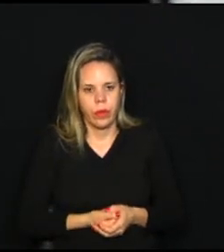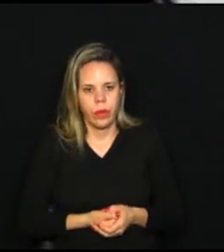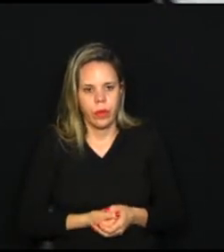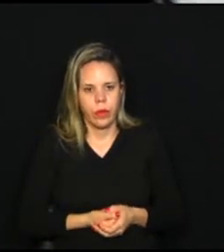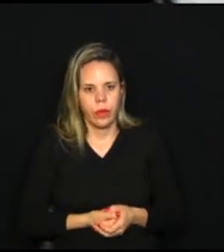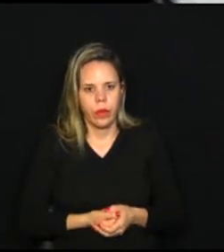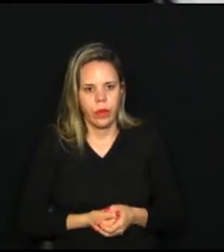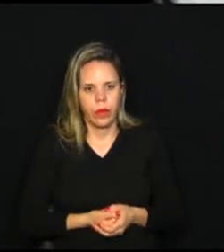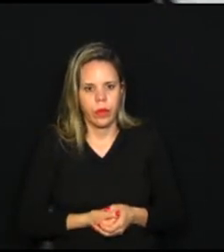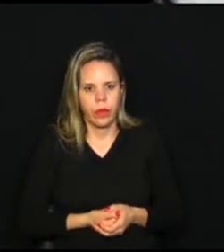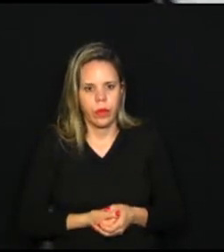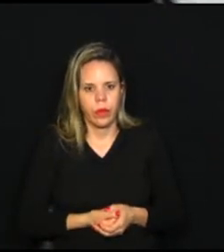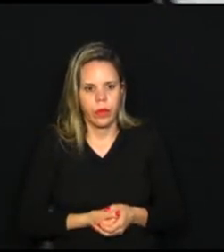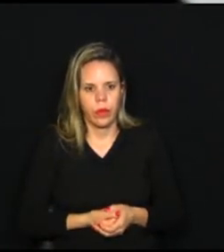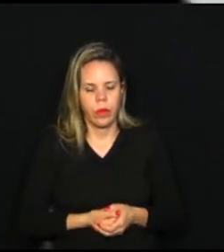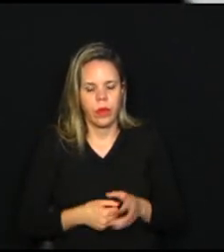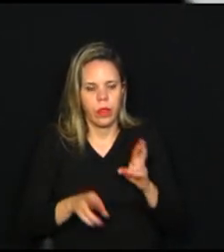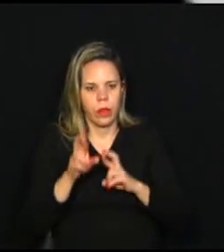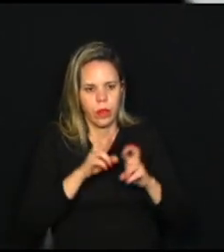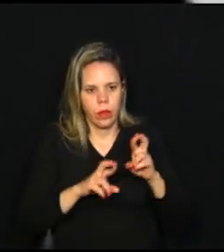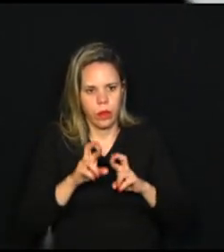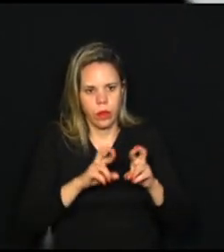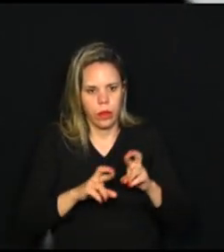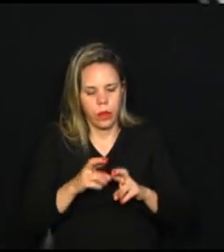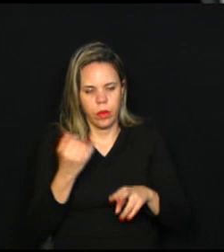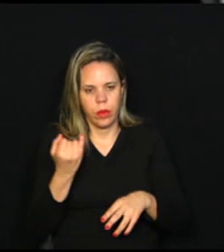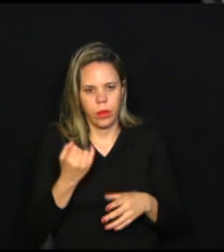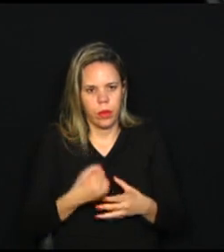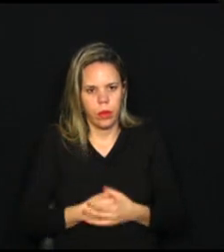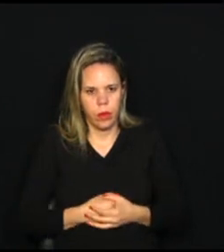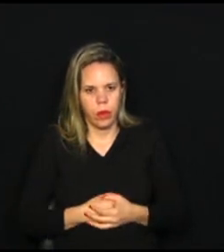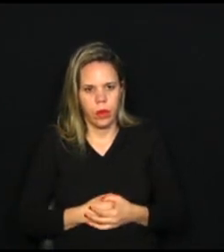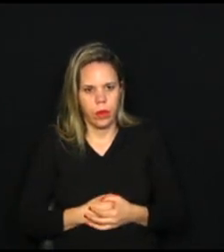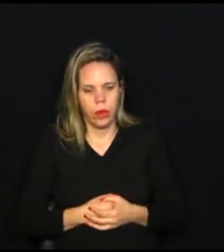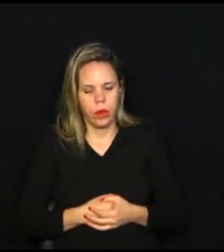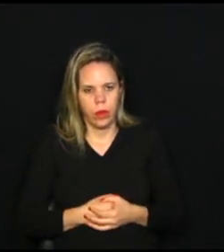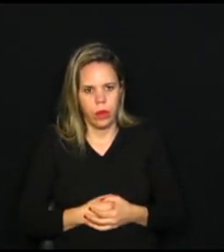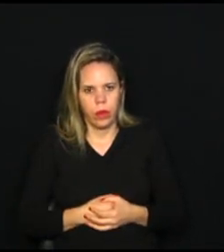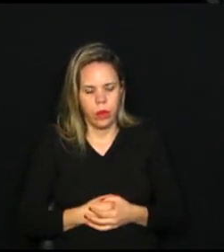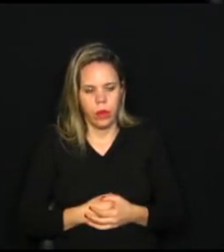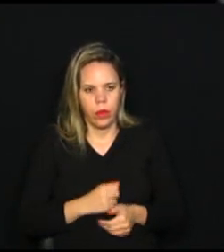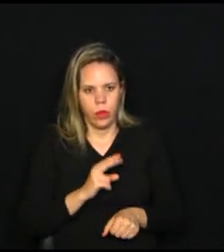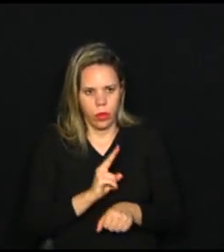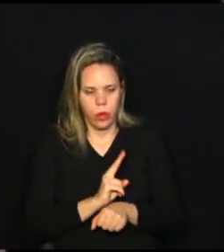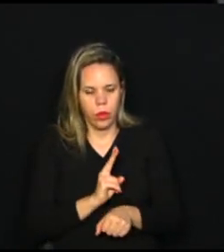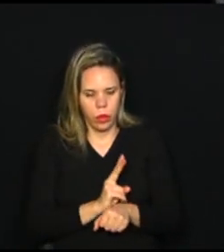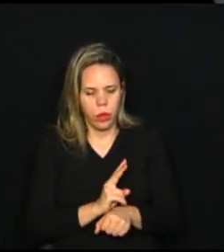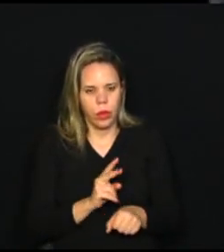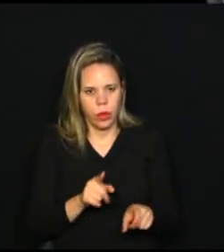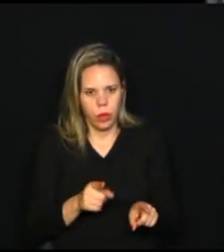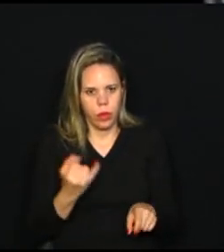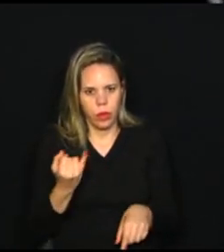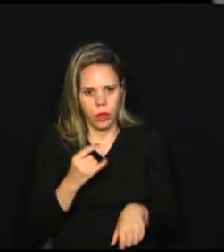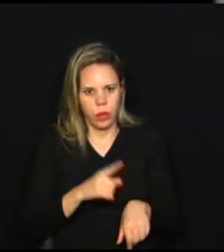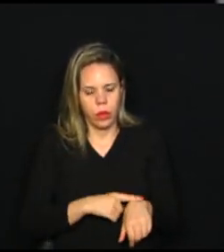garantir condições de monitoramento também, que é muito importante, que é uma forma de cuidado, e é um momento privilegiado para abordar